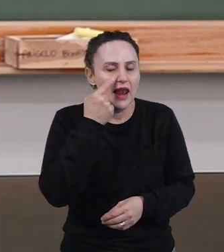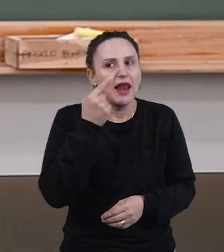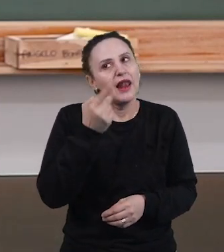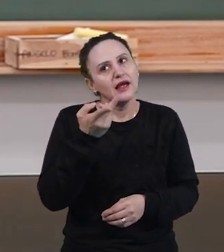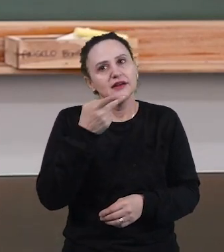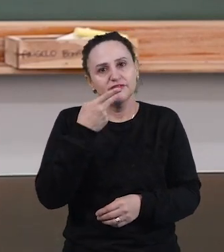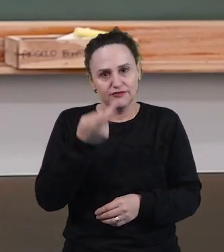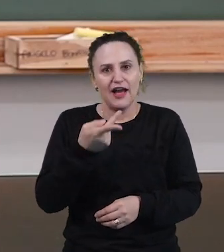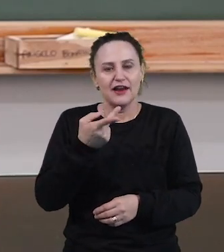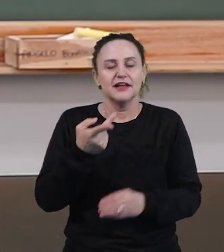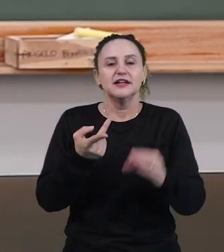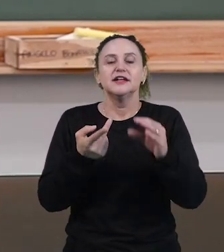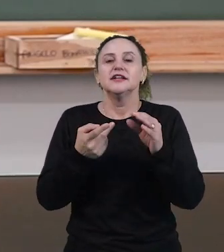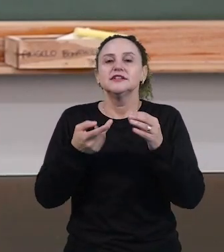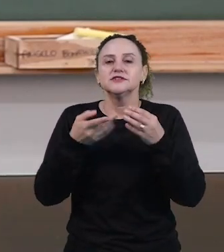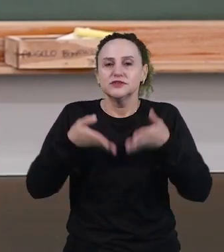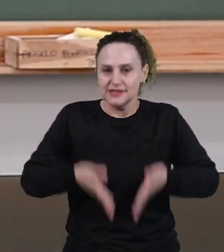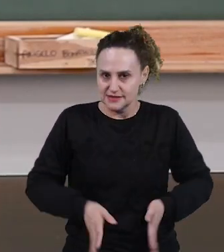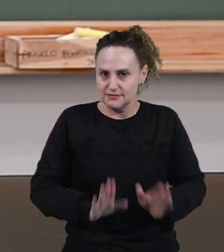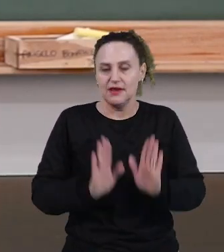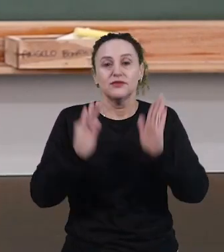meses.